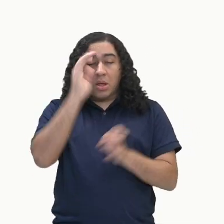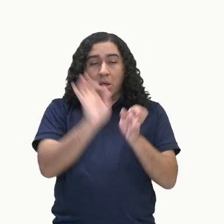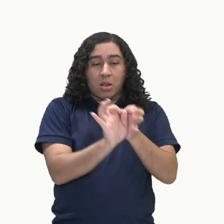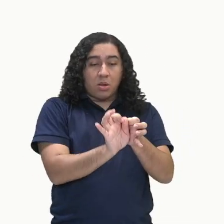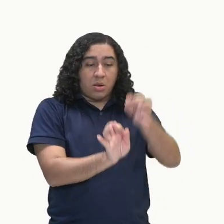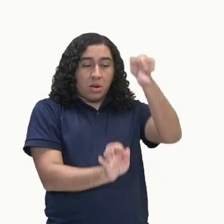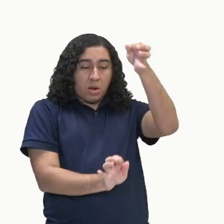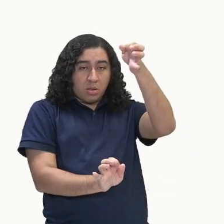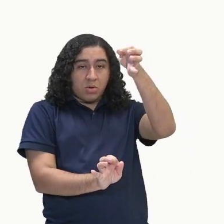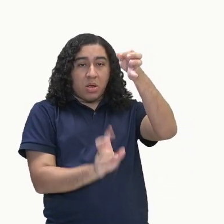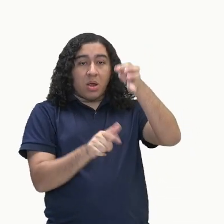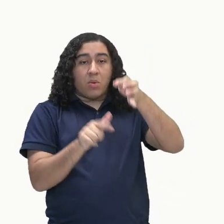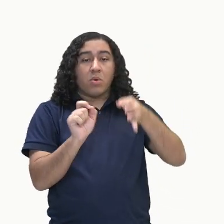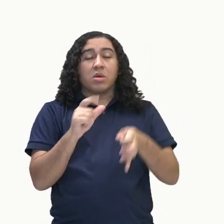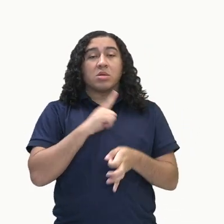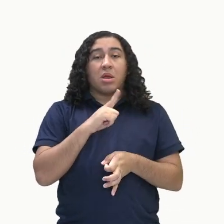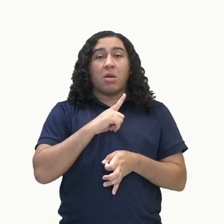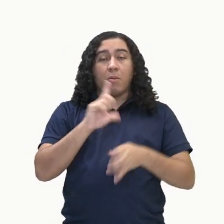tracinhos aqui.